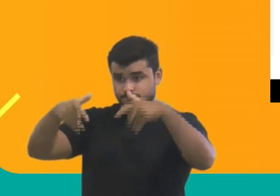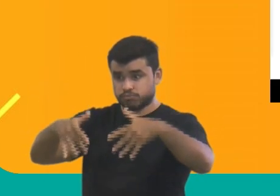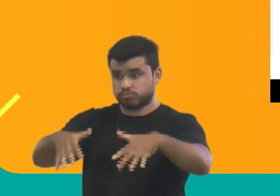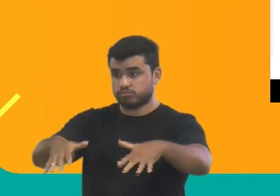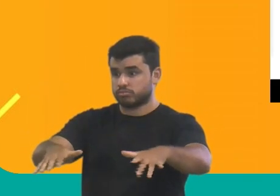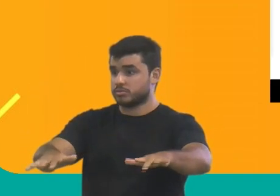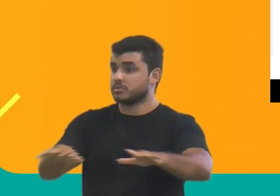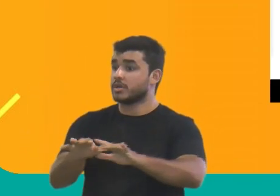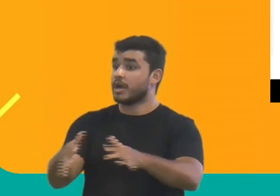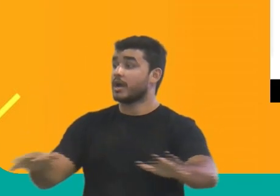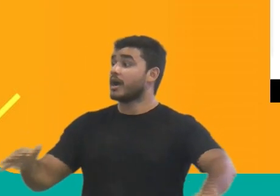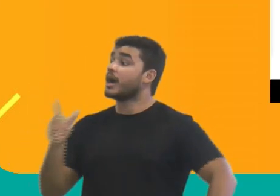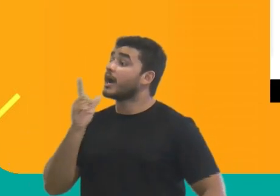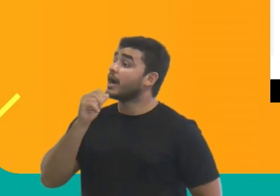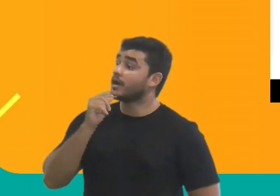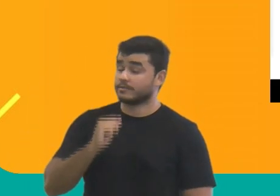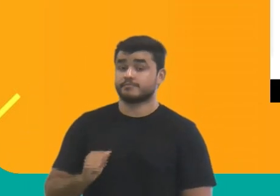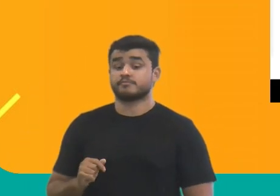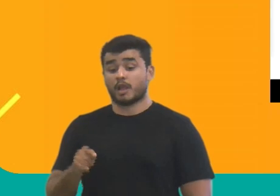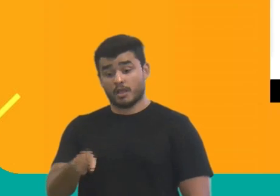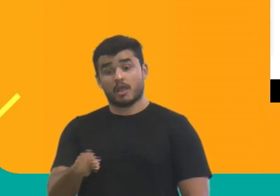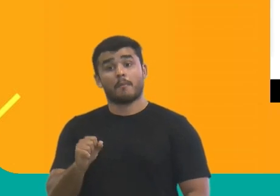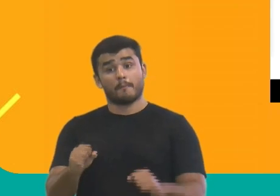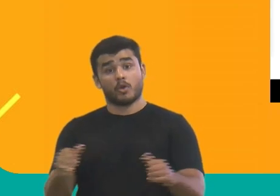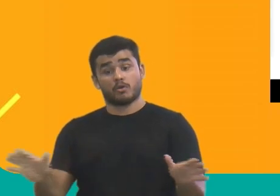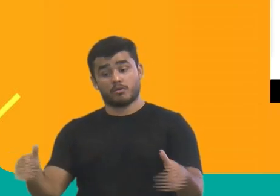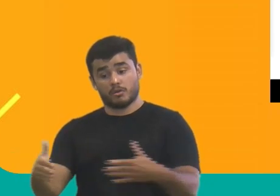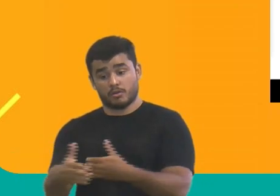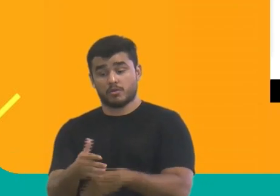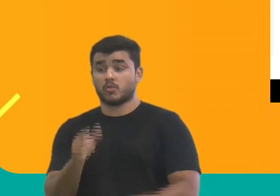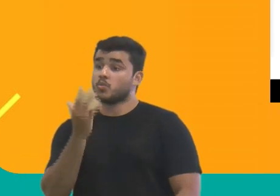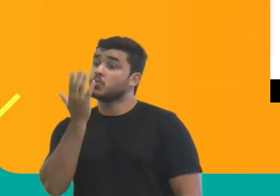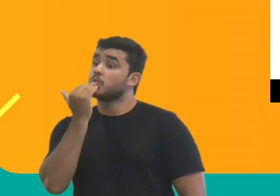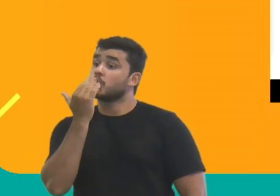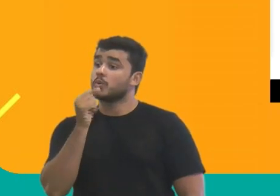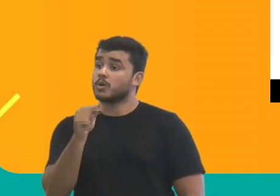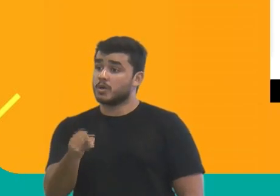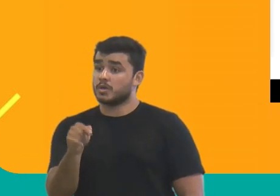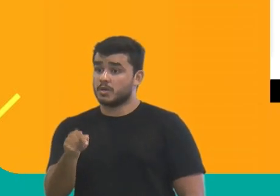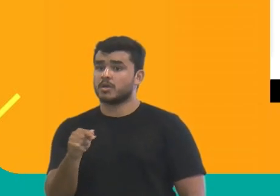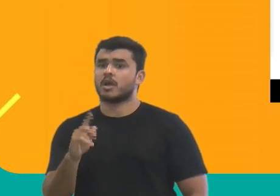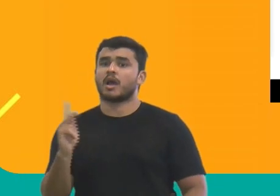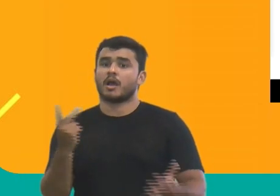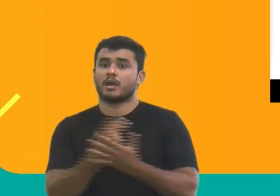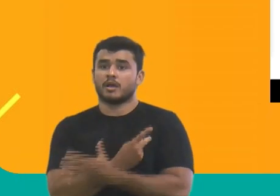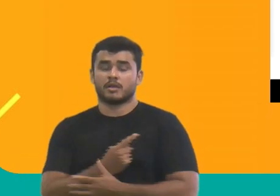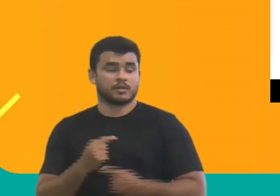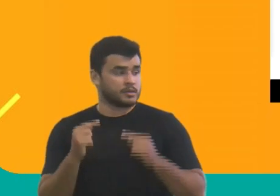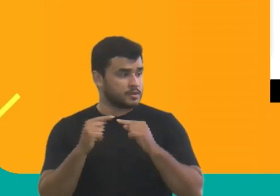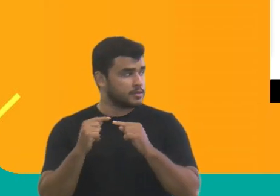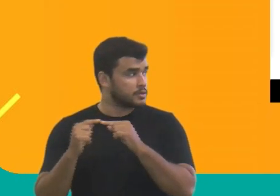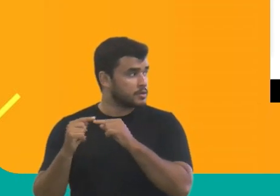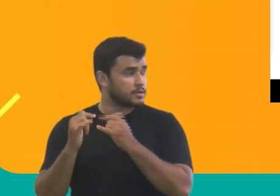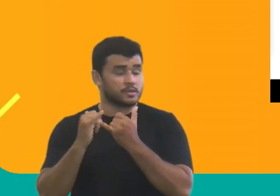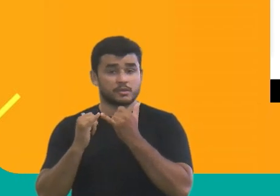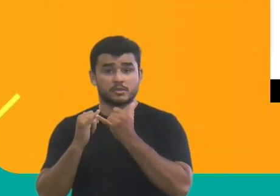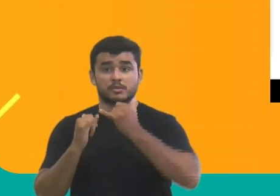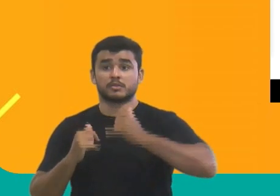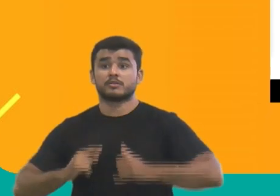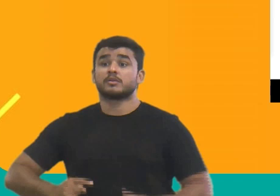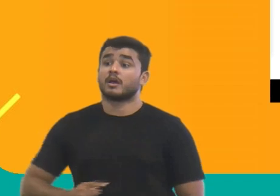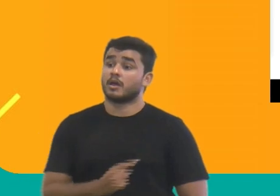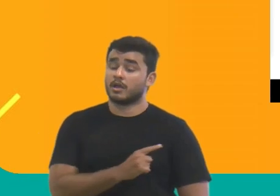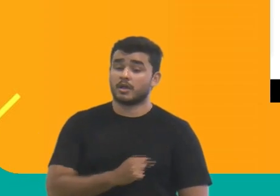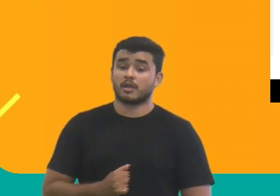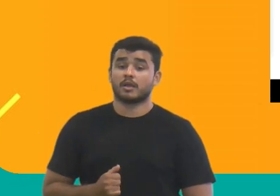se acumular nos organismos vivos em cadeias alimentares. E em razão da sua semelhança química, lá vai eu entrando na expertise